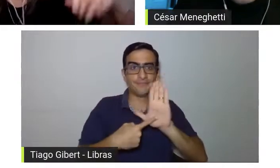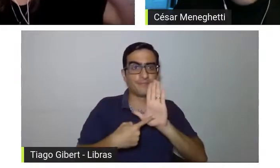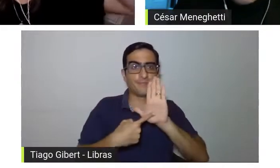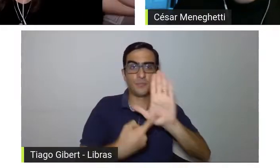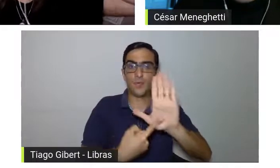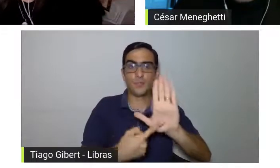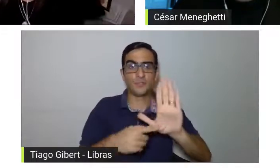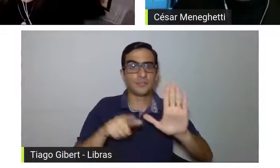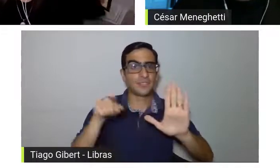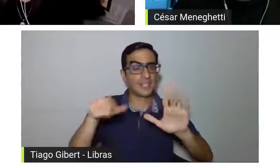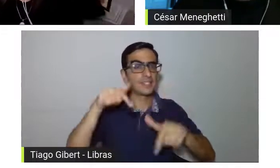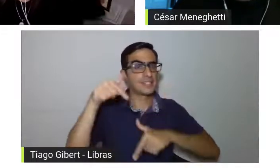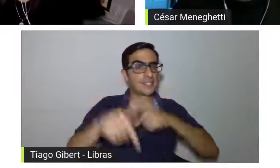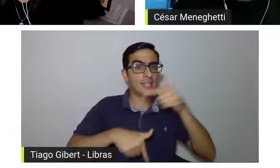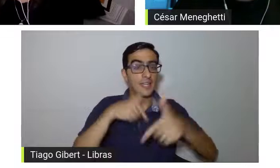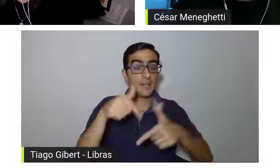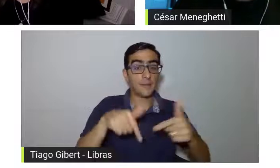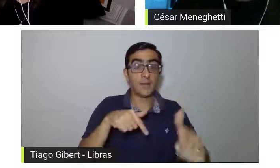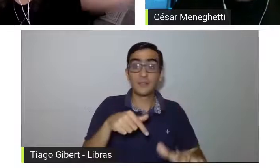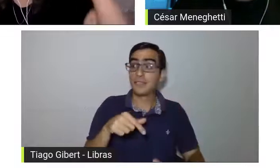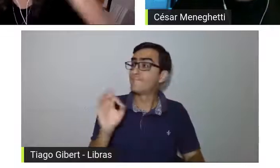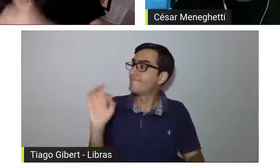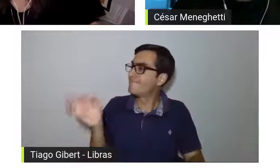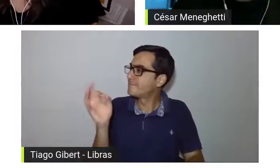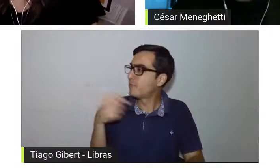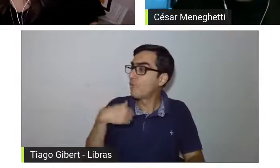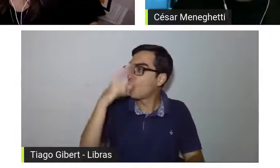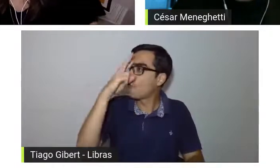desse trabalho. É muito forte esse trabalho, essas